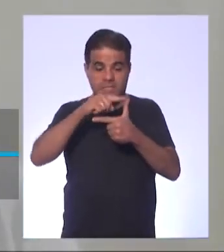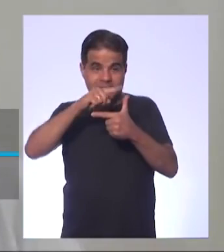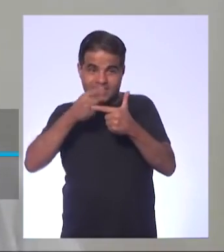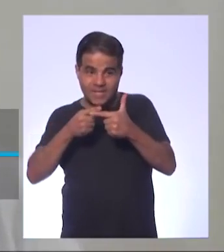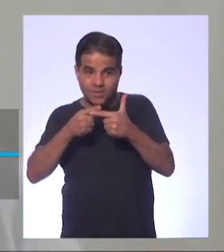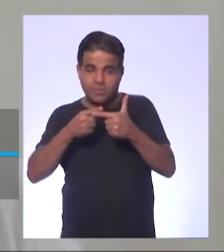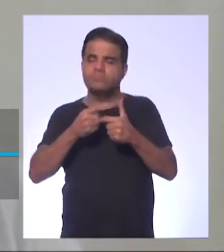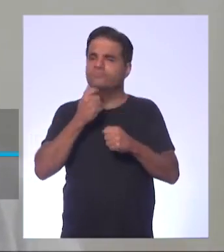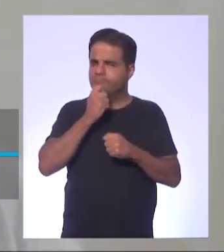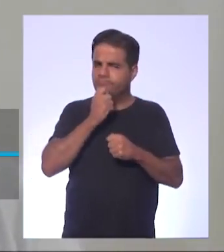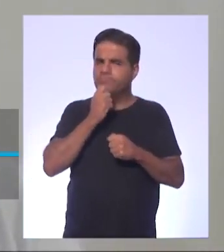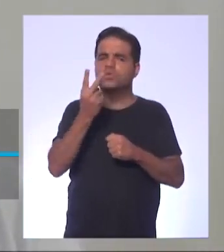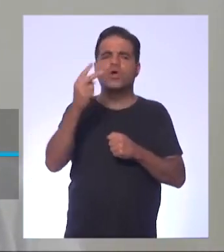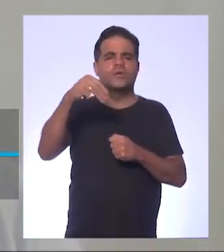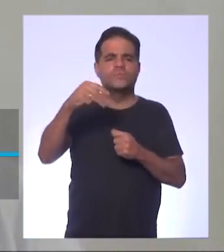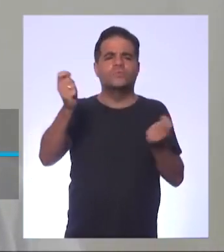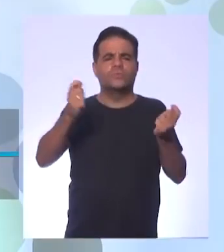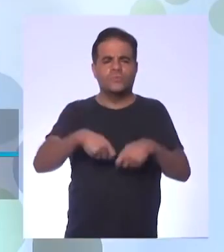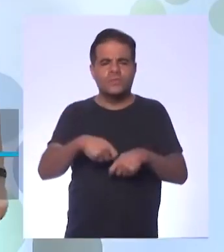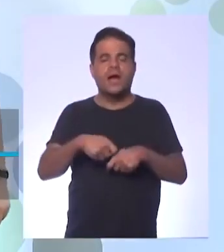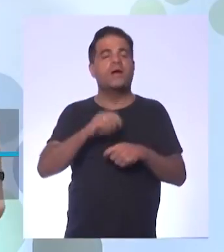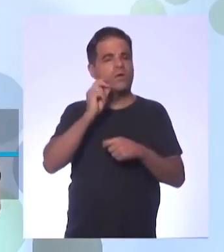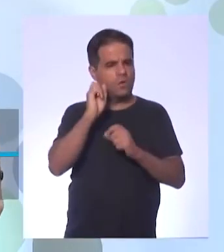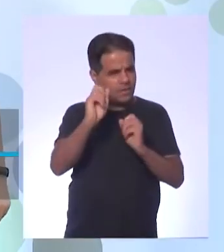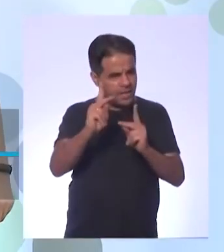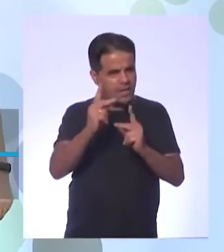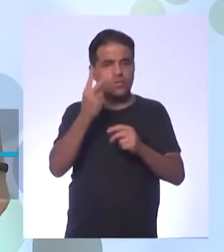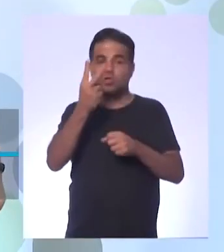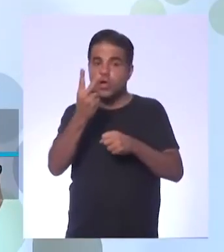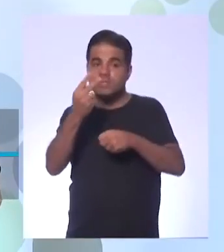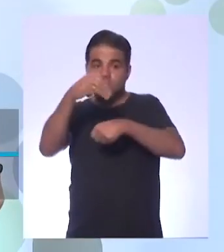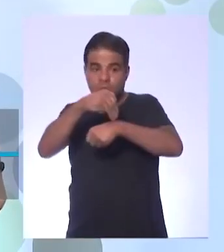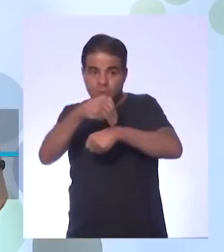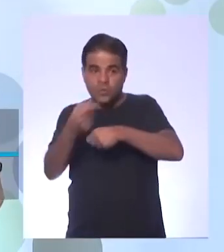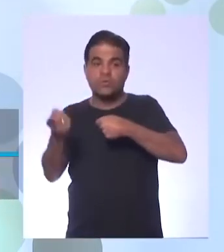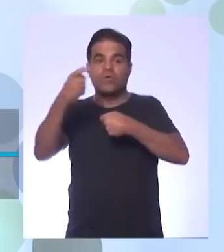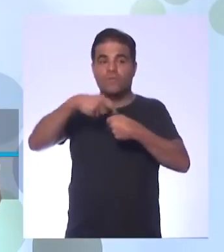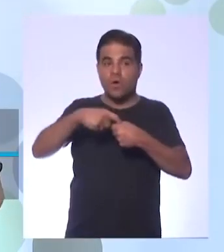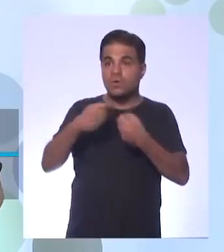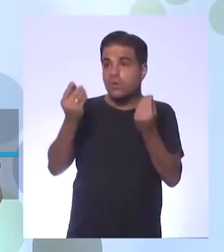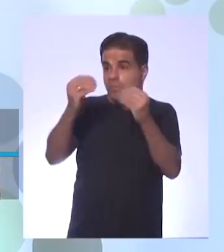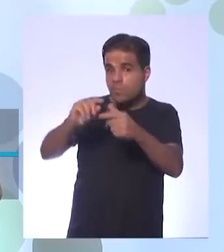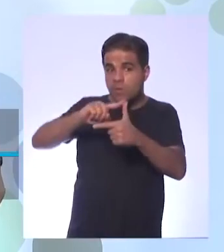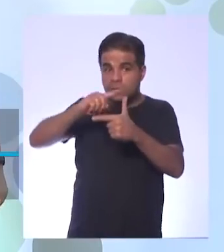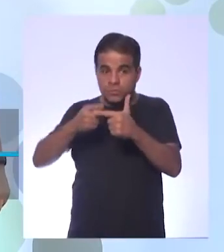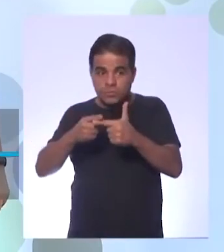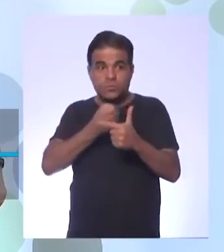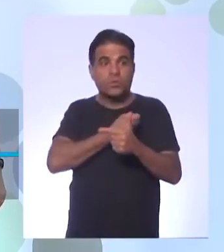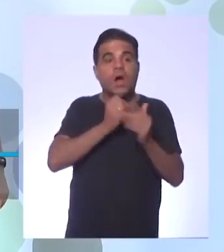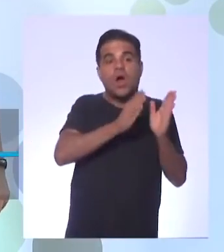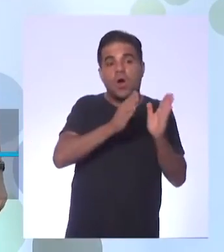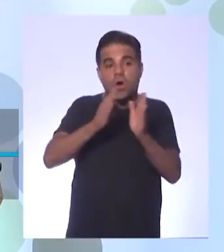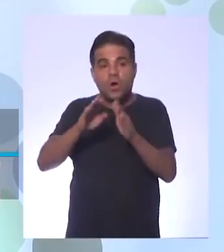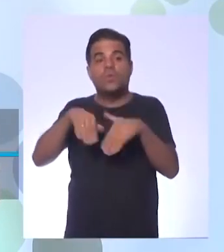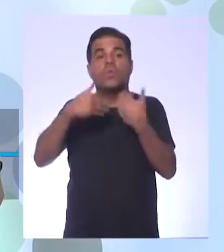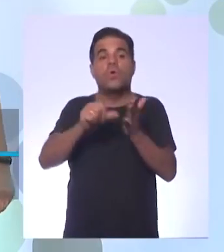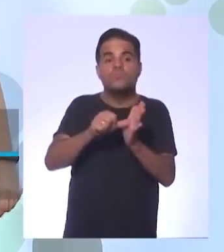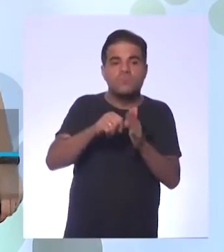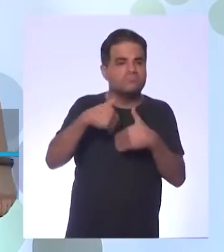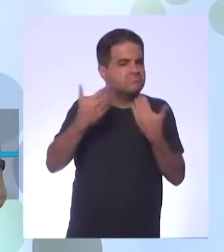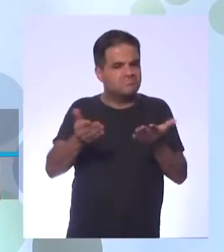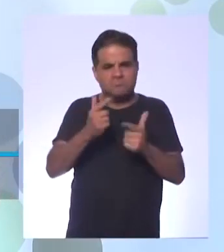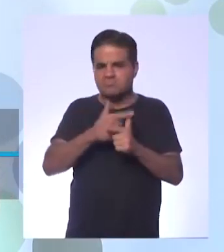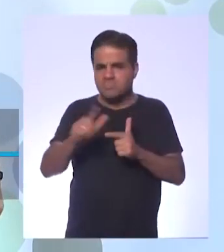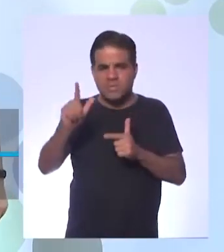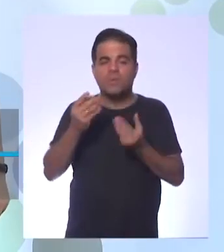então 2 minutos. Ok, então voltamos em 2 minutos. Coloca para mim a medida dos dois ângulos, tanto faz a ordem, qual vem primeiro, mas coloca